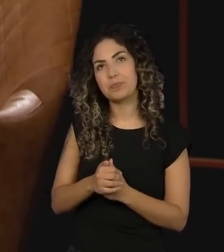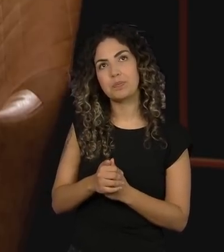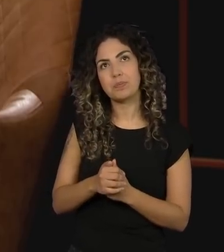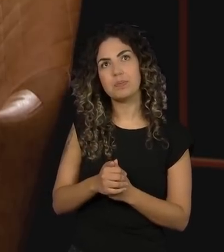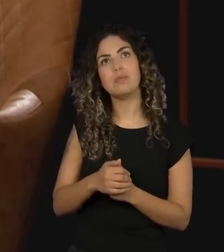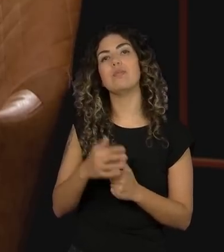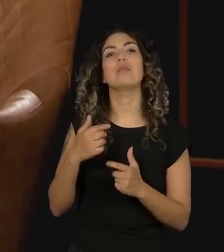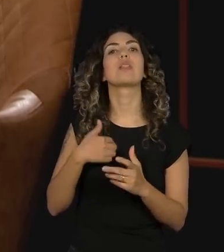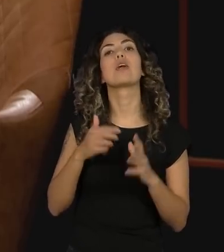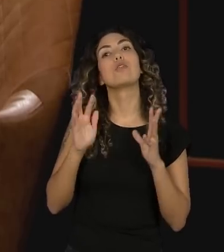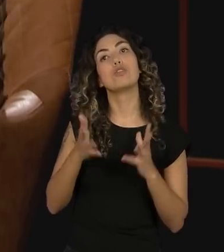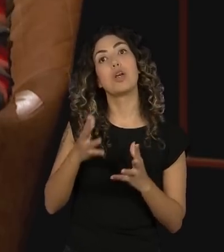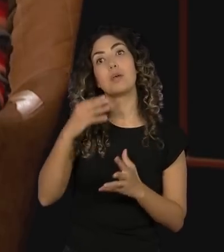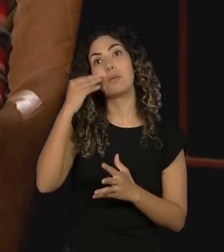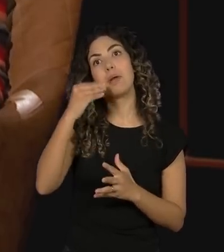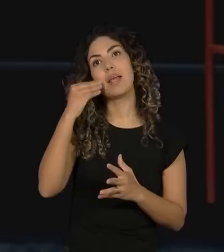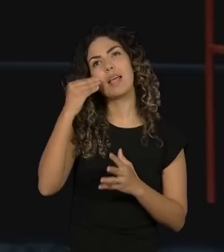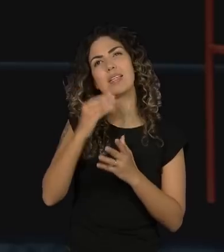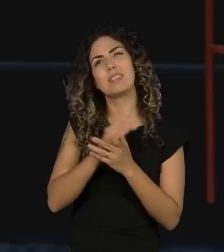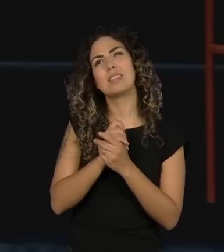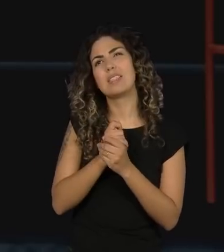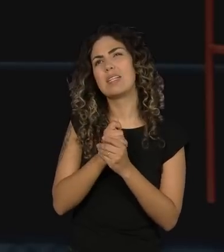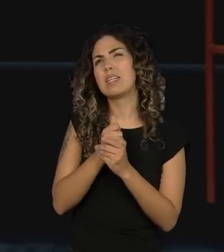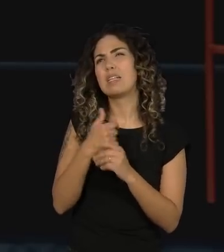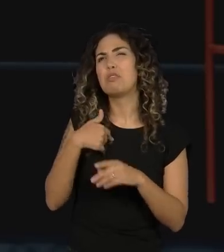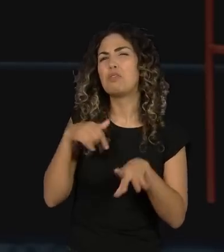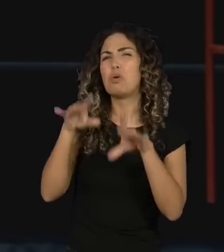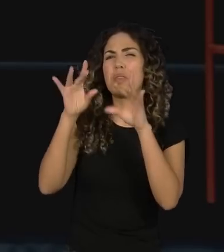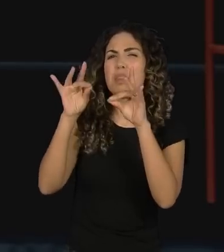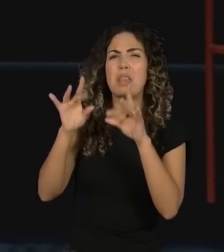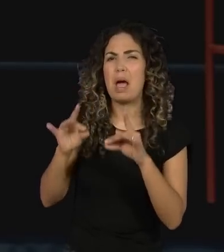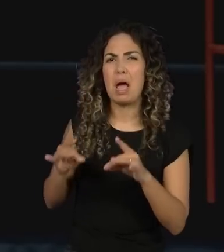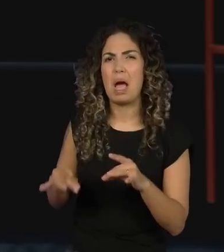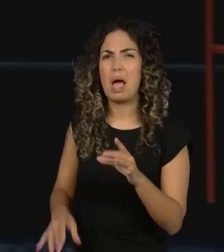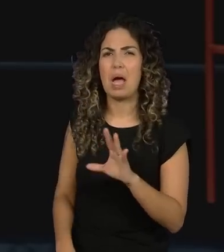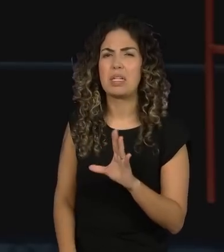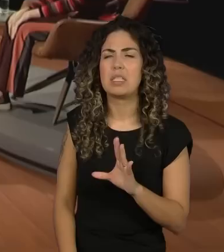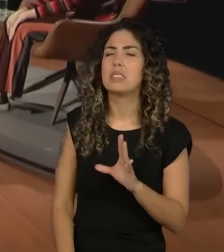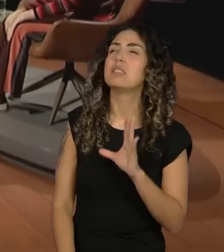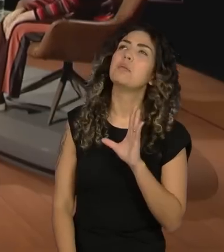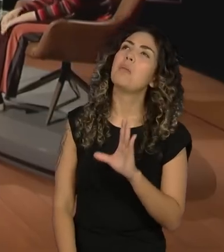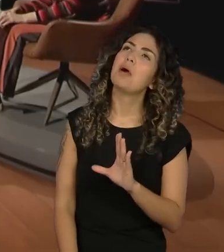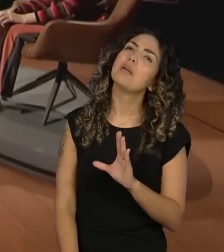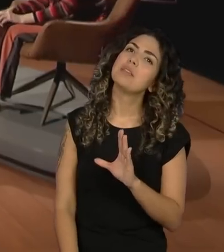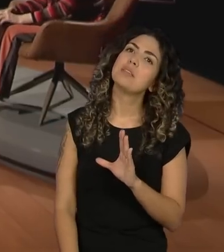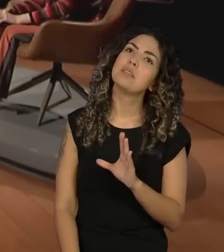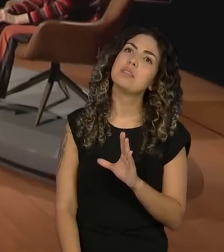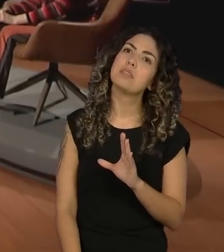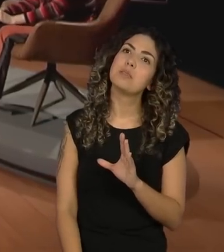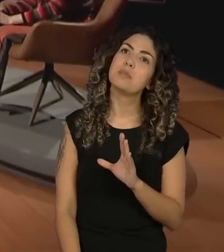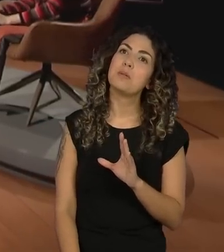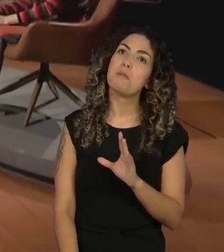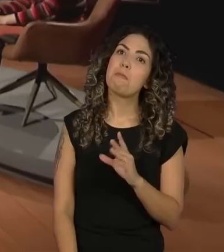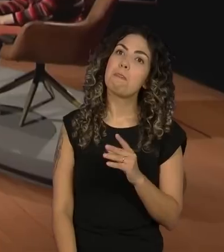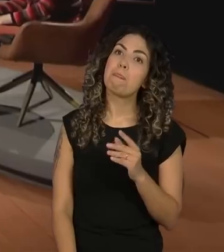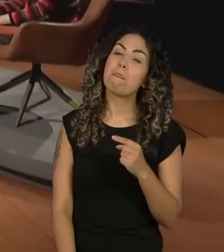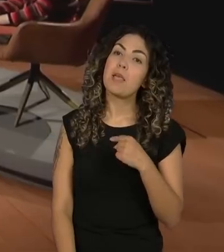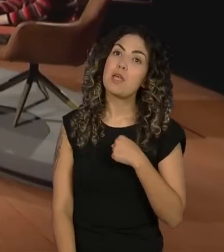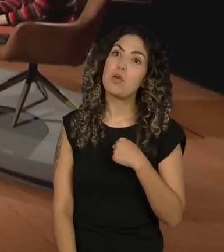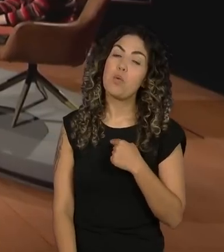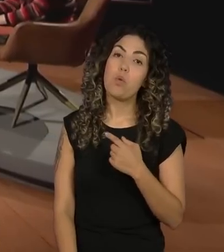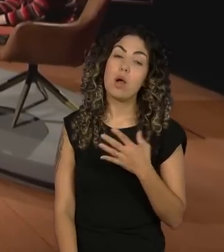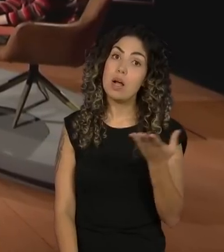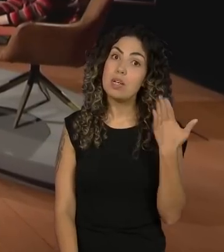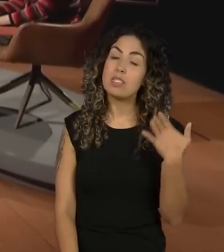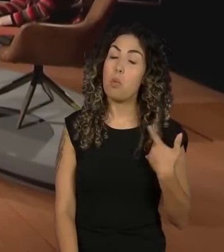uma experiência, eu não vou entrar muito em detalhes nesse momento, mas eu queria ser, eu amava